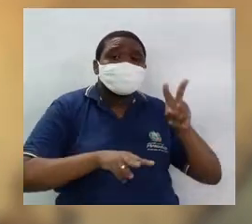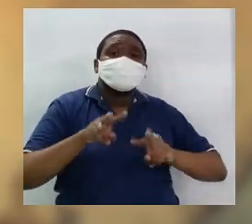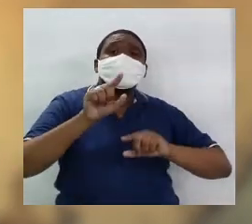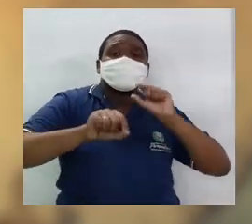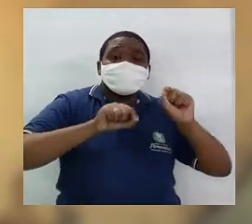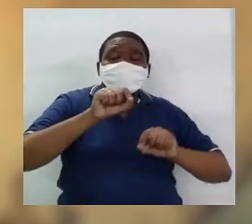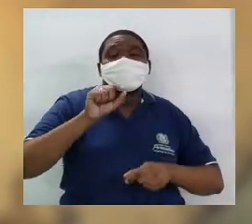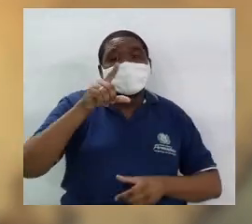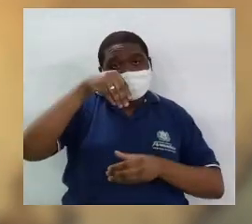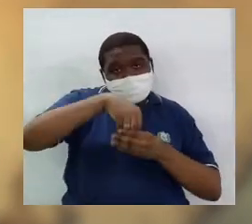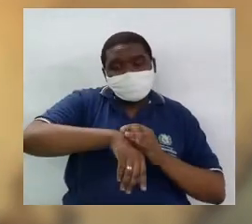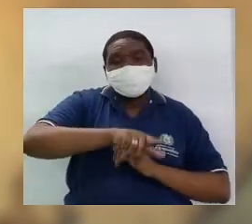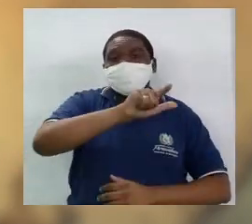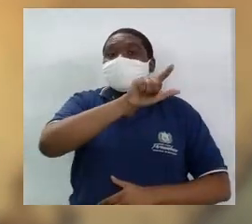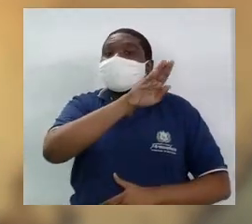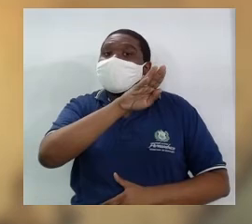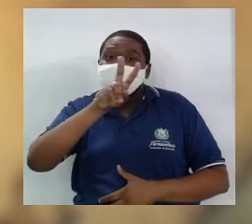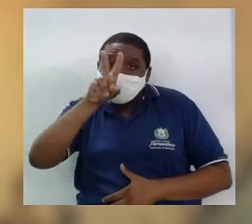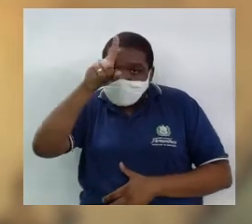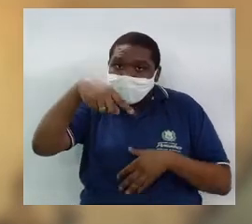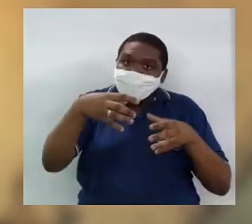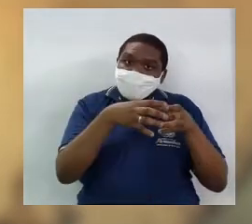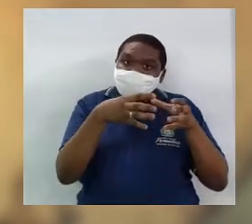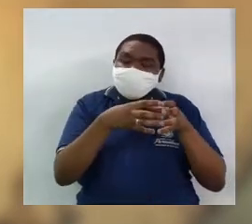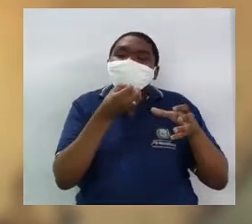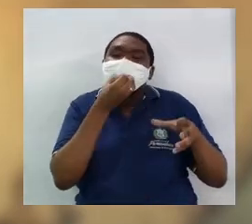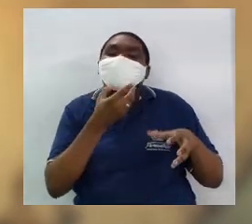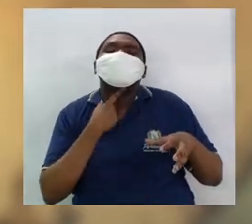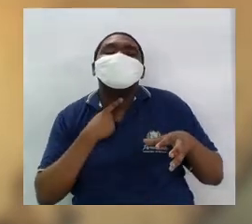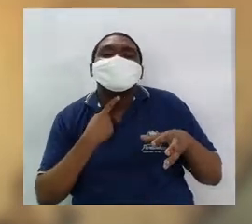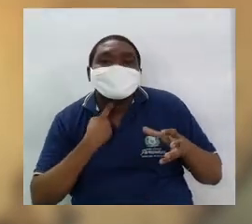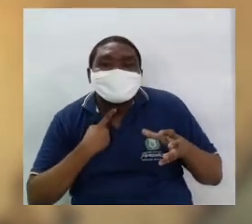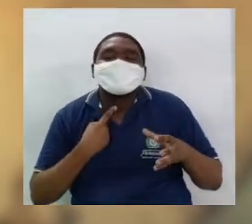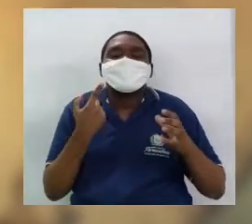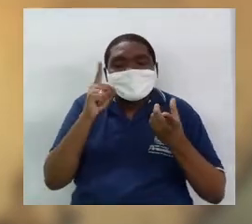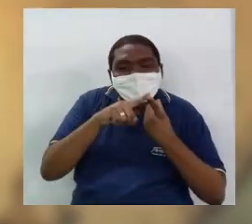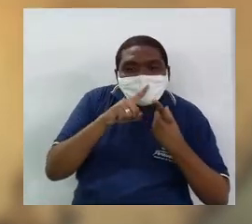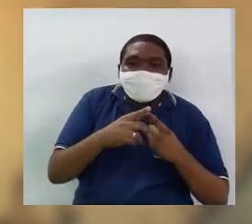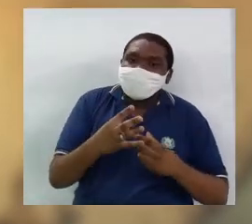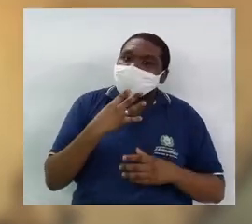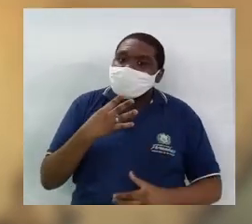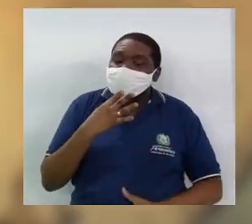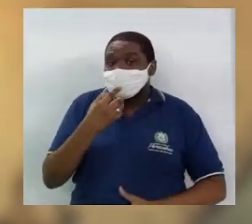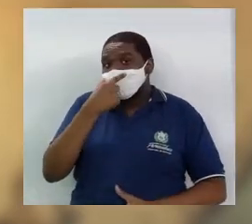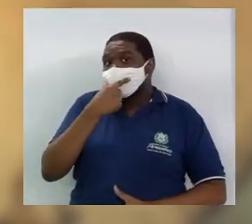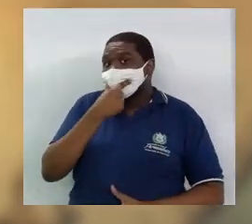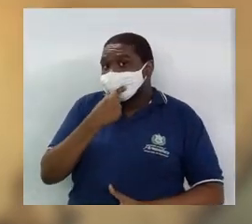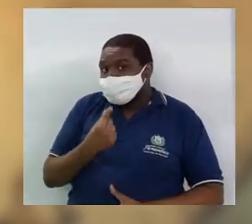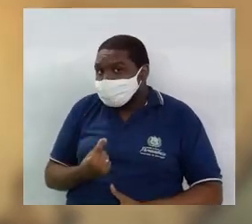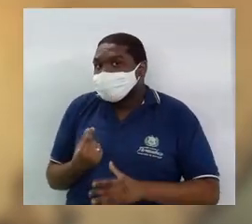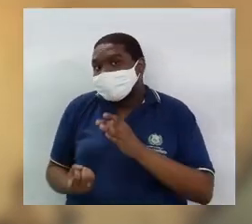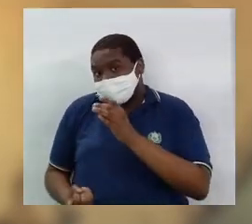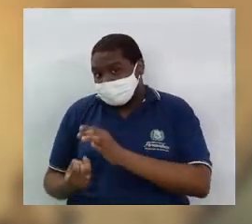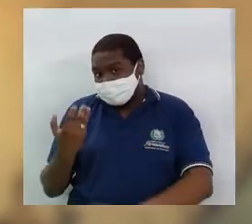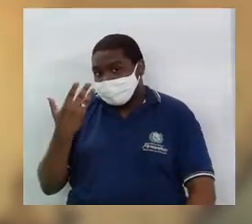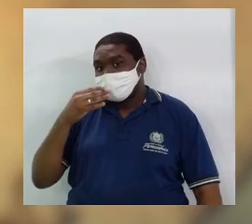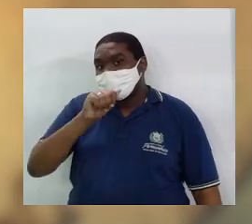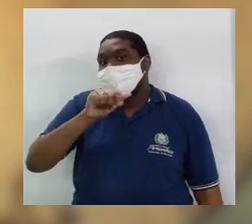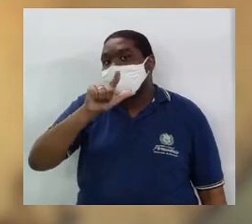A LBV, a Legião da Boa Vontade, conhecemos o seu fundador, o Alziro